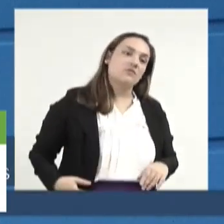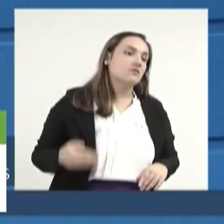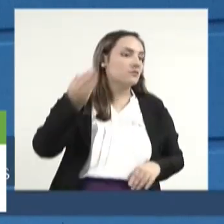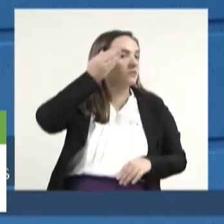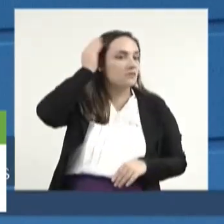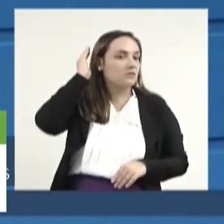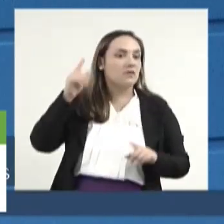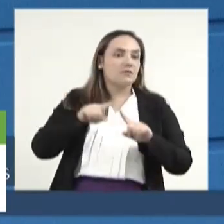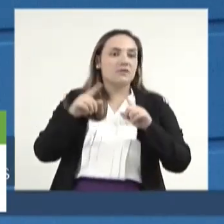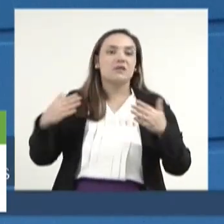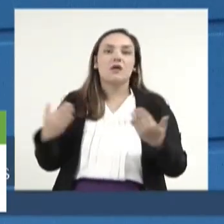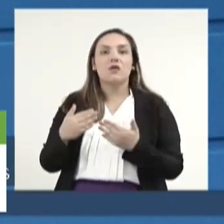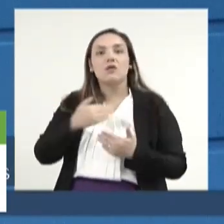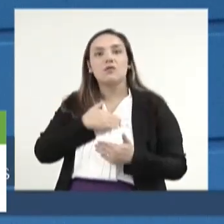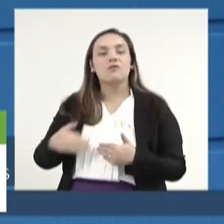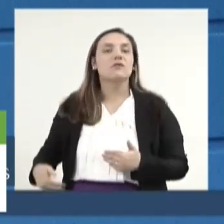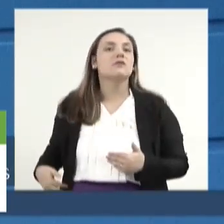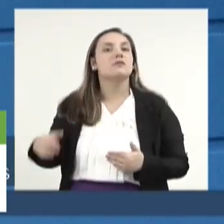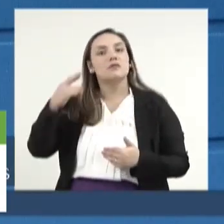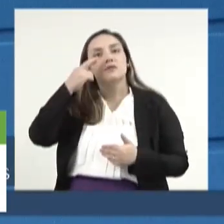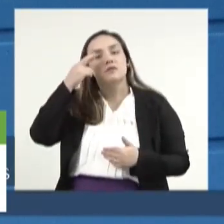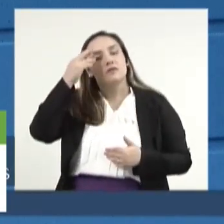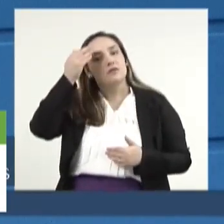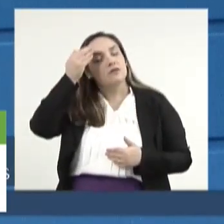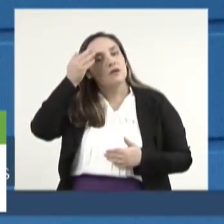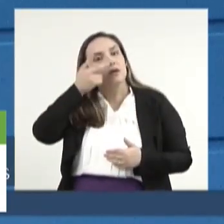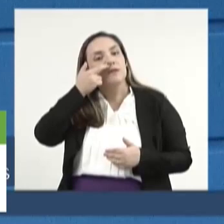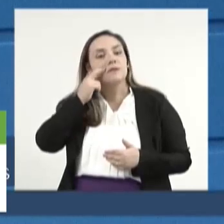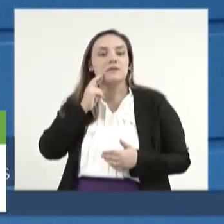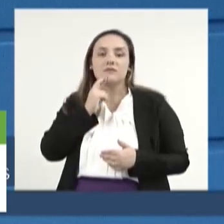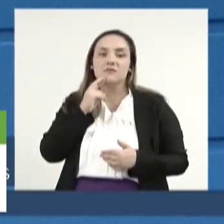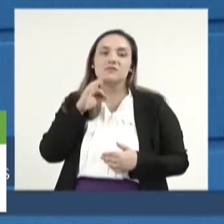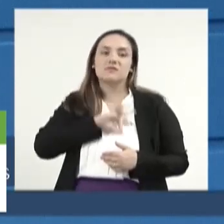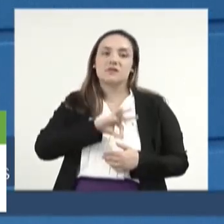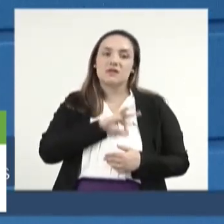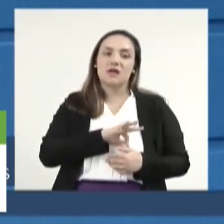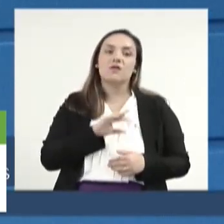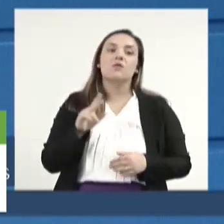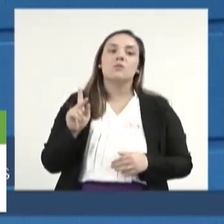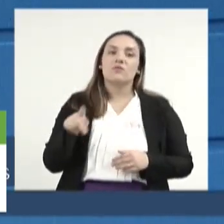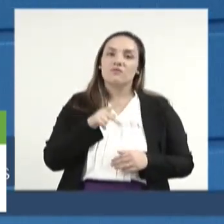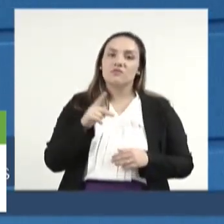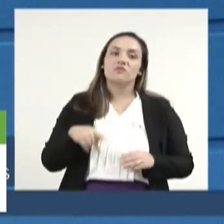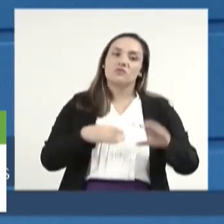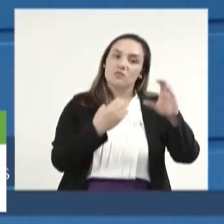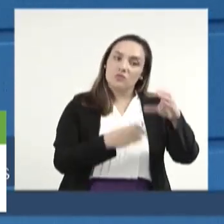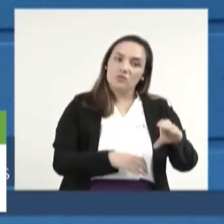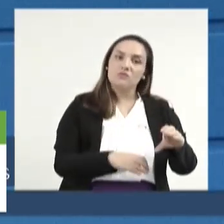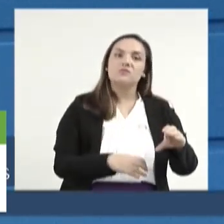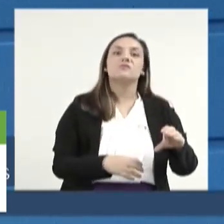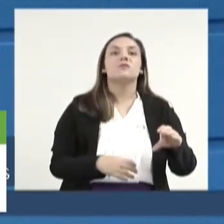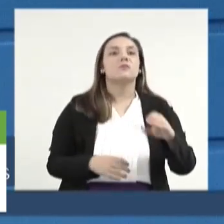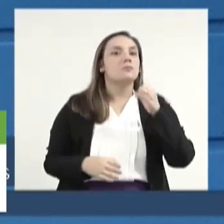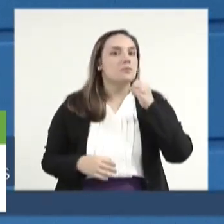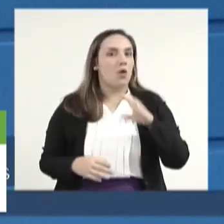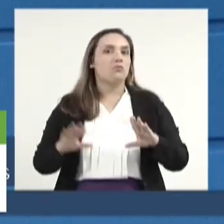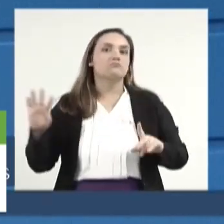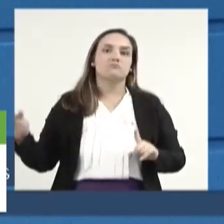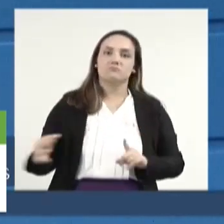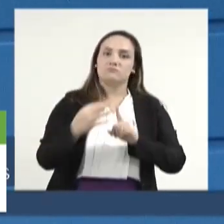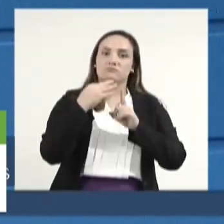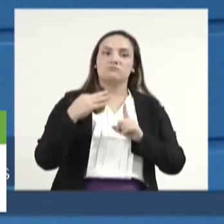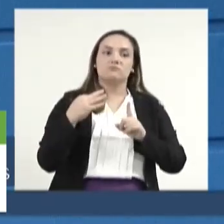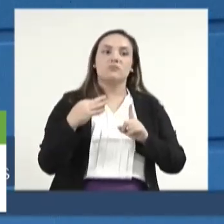e agora no governo Riedel. O nosso salário dos professores concursados atingiu e merece isso, um nível